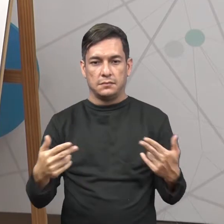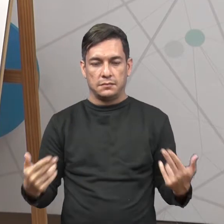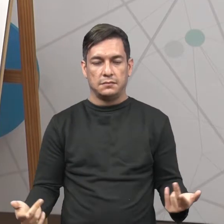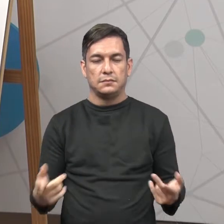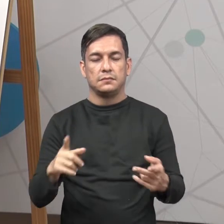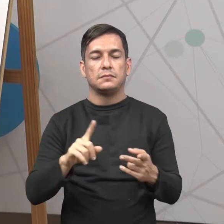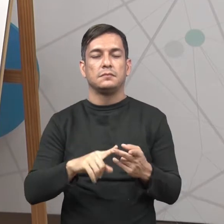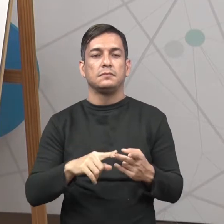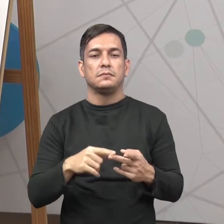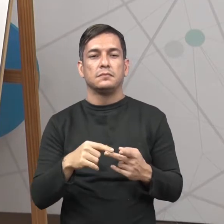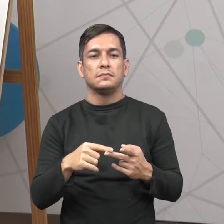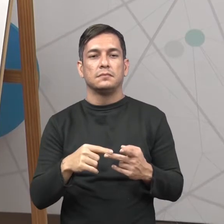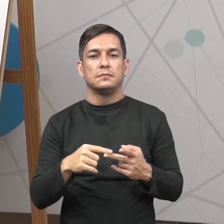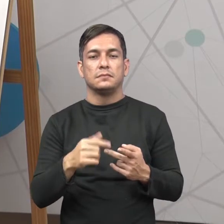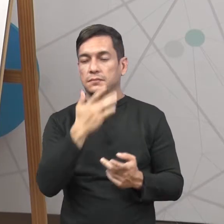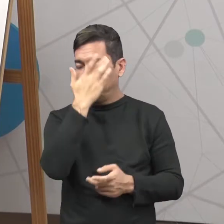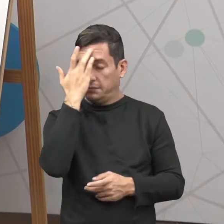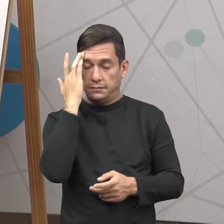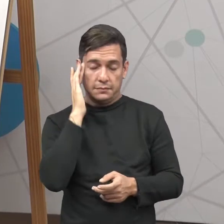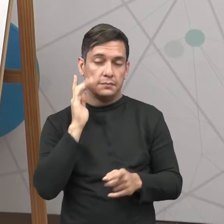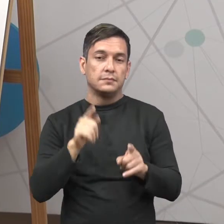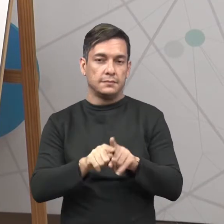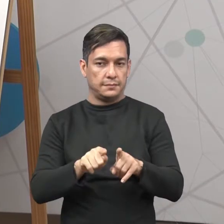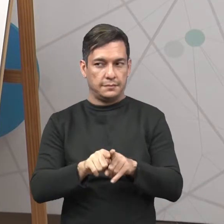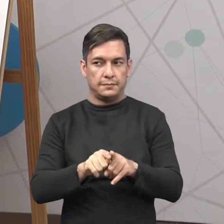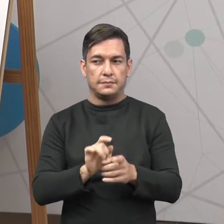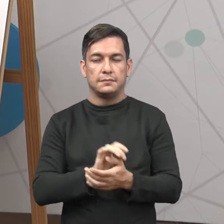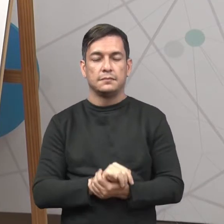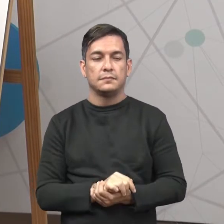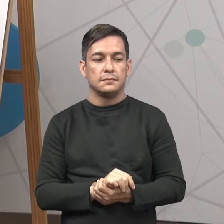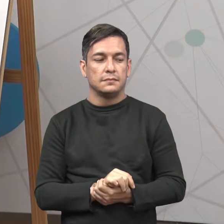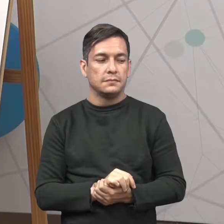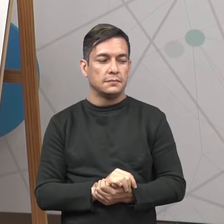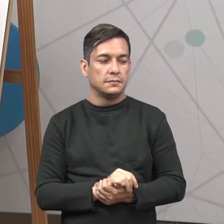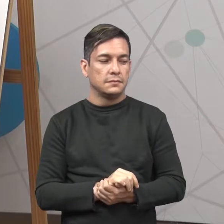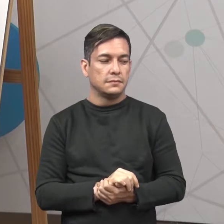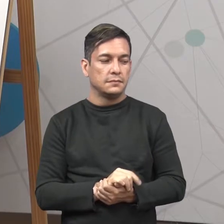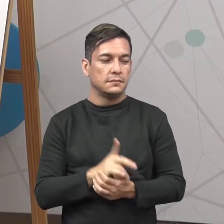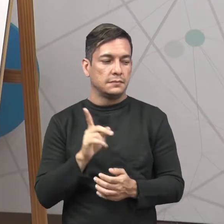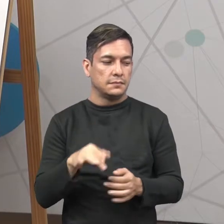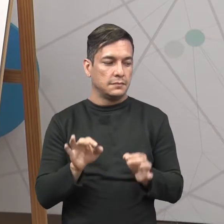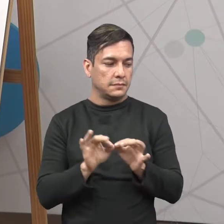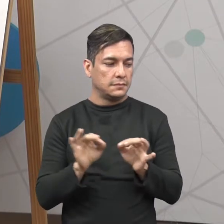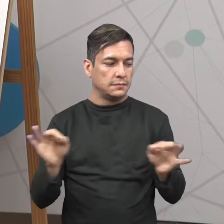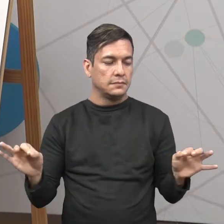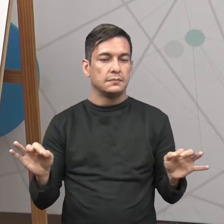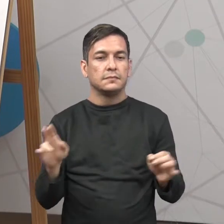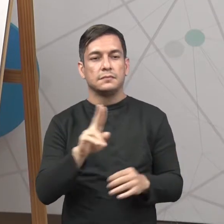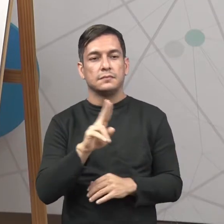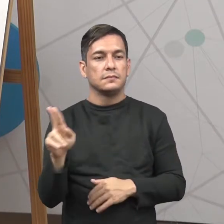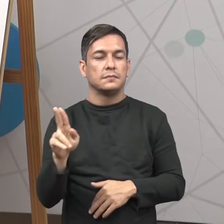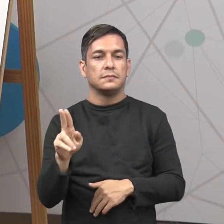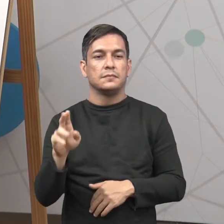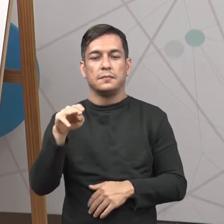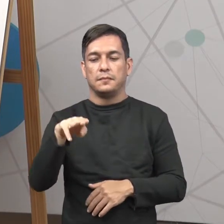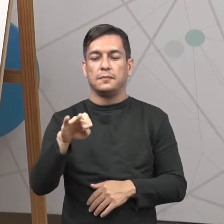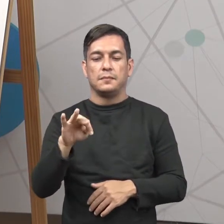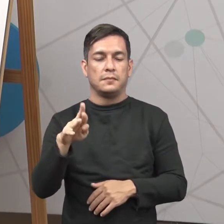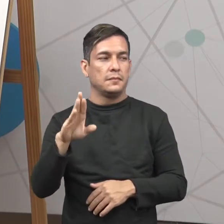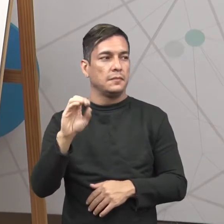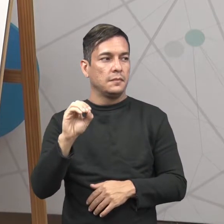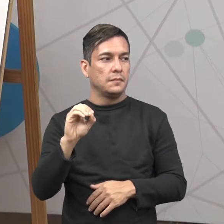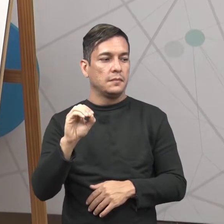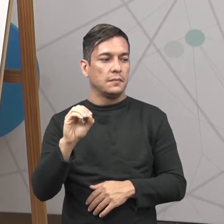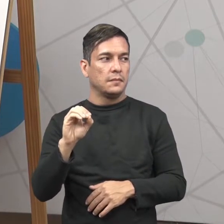objetos, coisas ou pessoas. É a unidade de medida chamada metro,